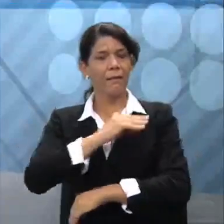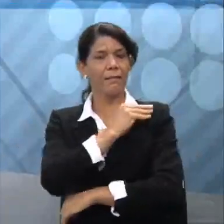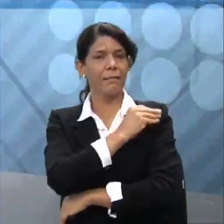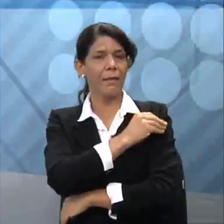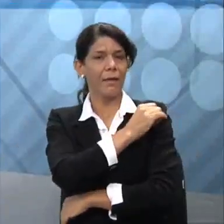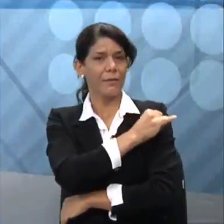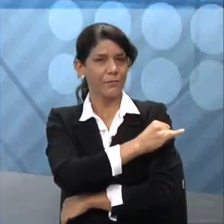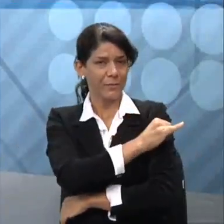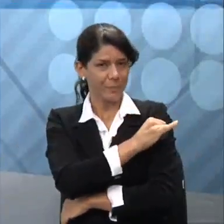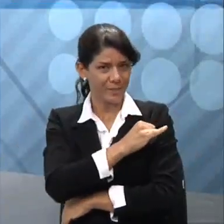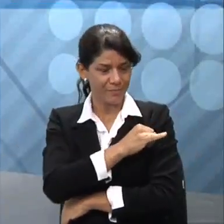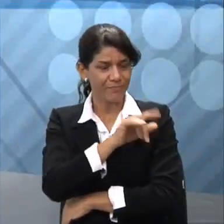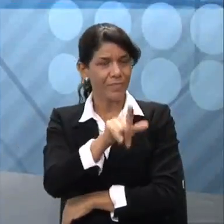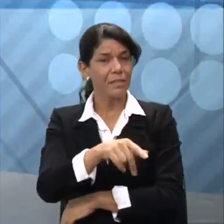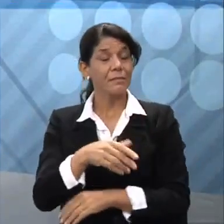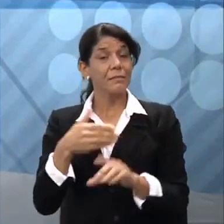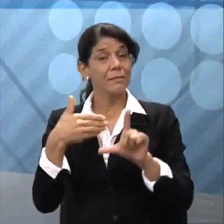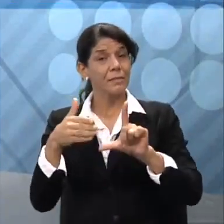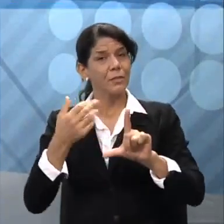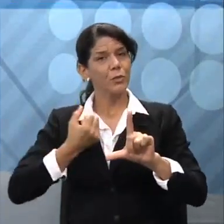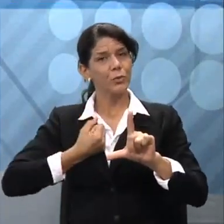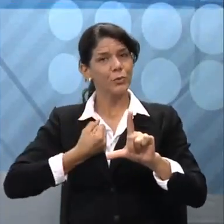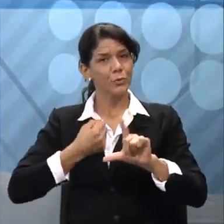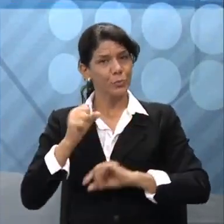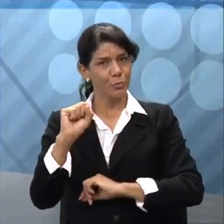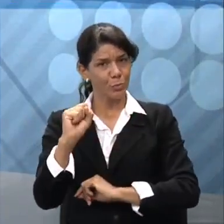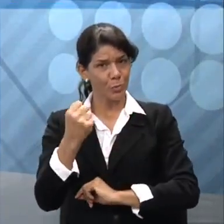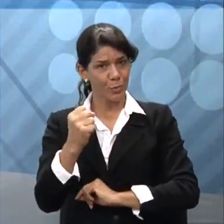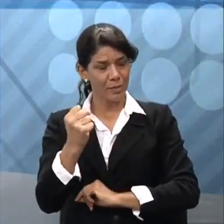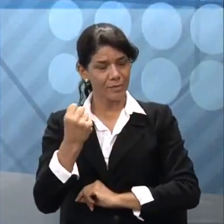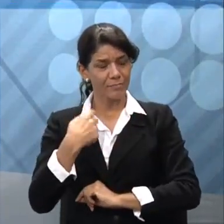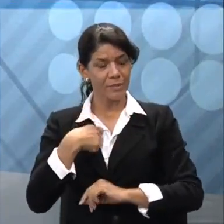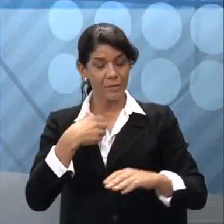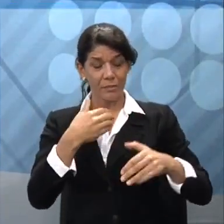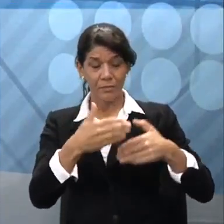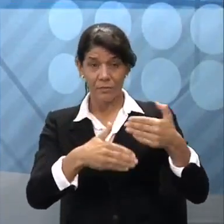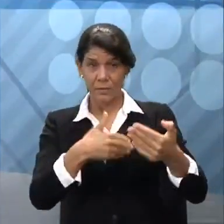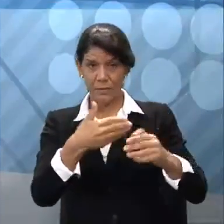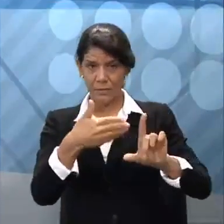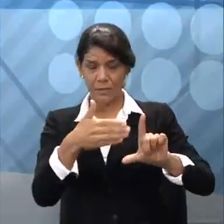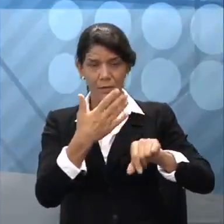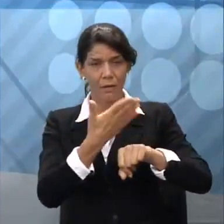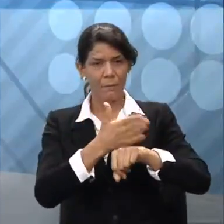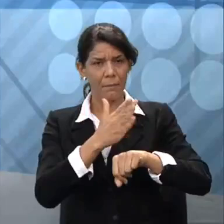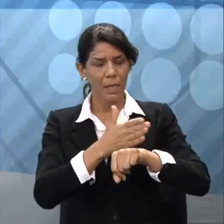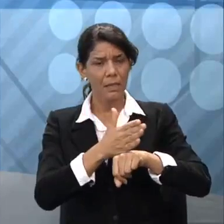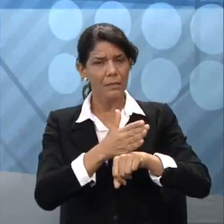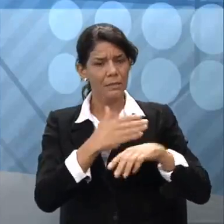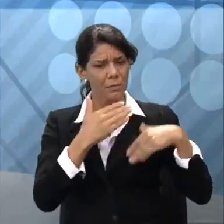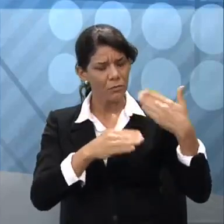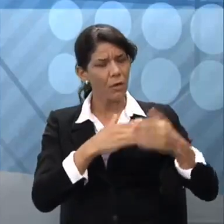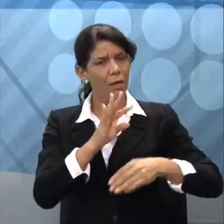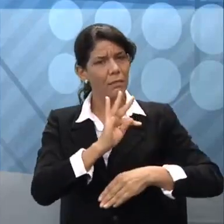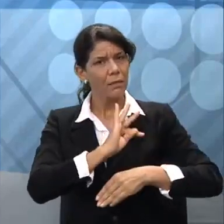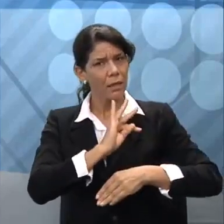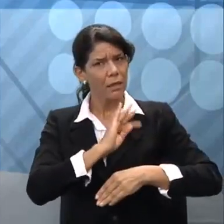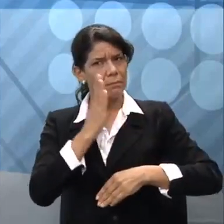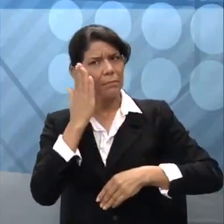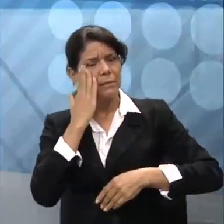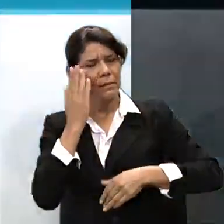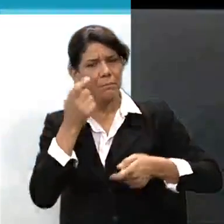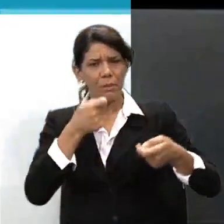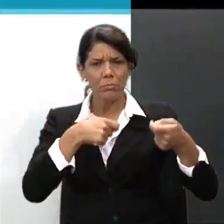número 8. Nós desenvolveremos nesta aula prática técnicas de administração